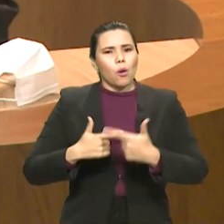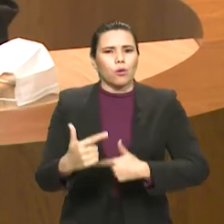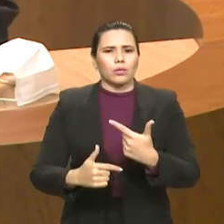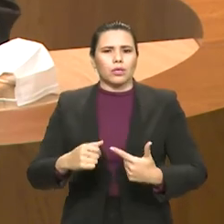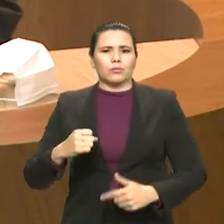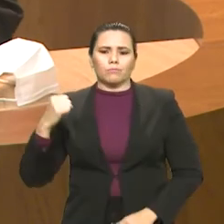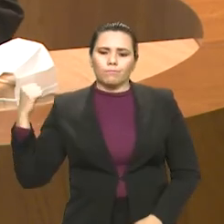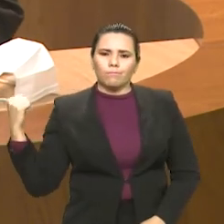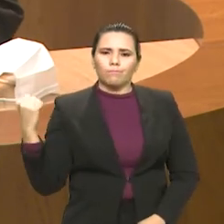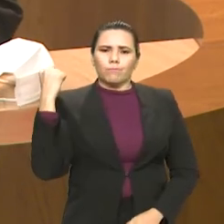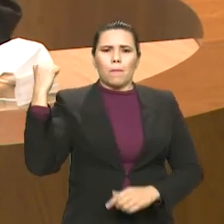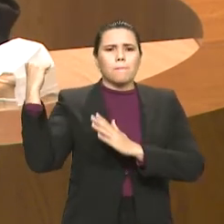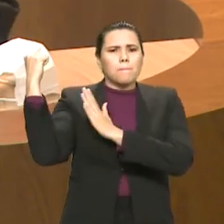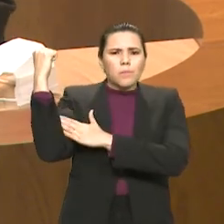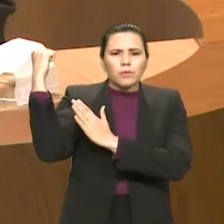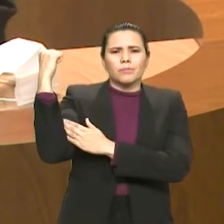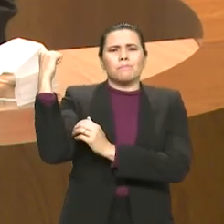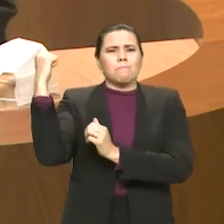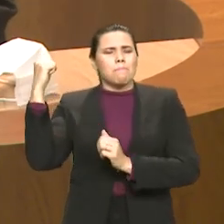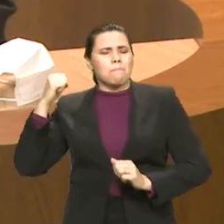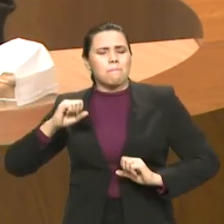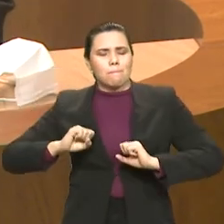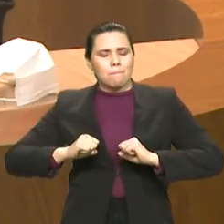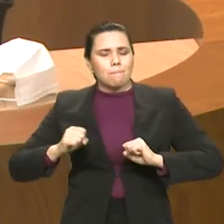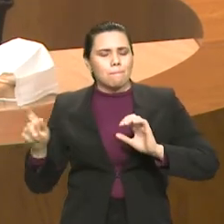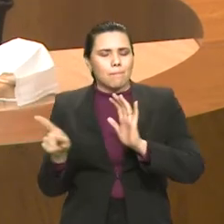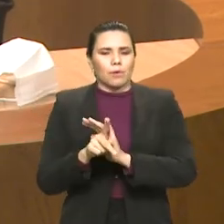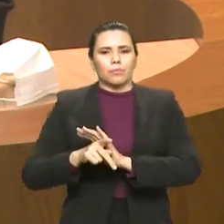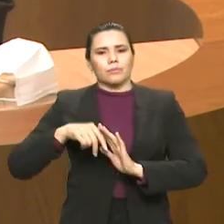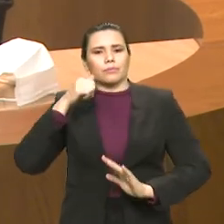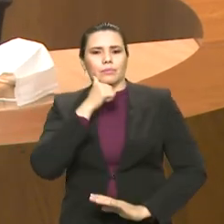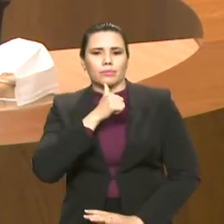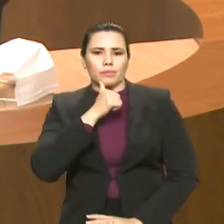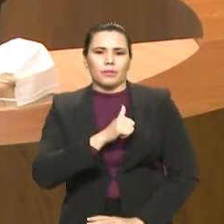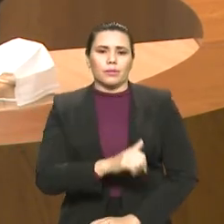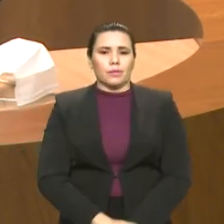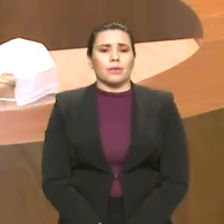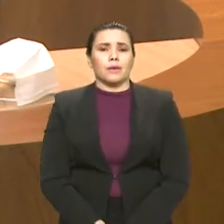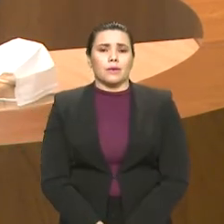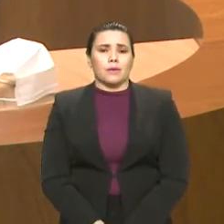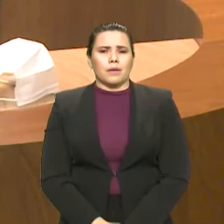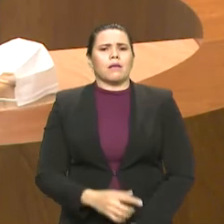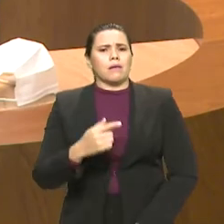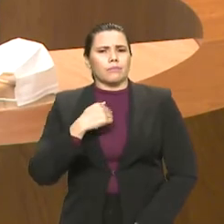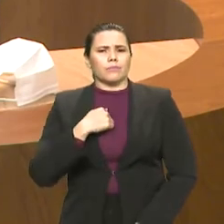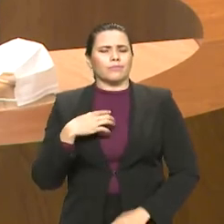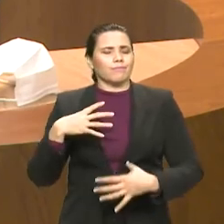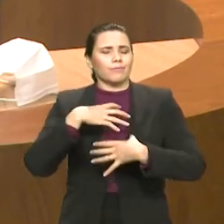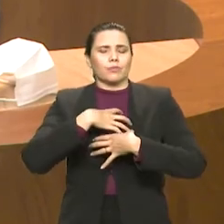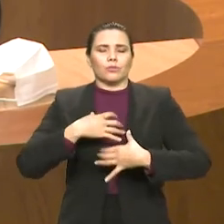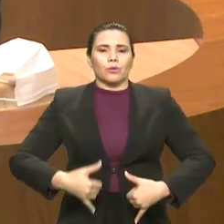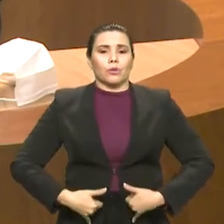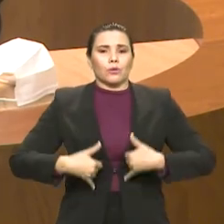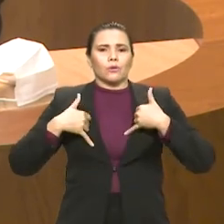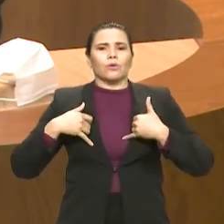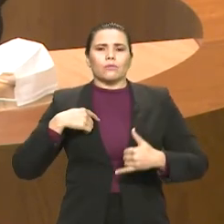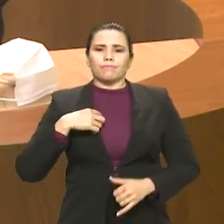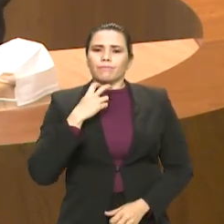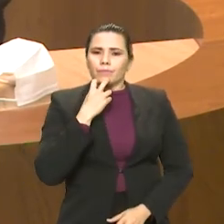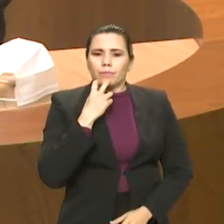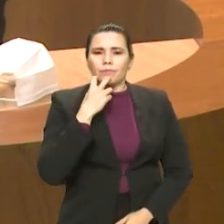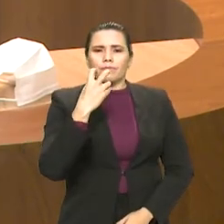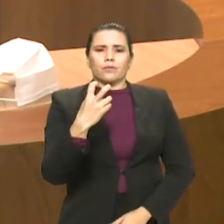social. E com isso, senhor presidente, nós estamos aqui hoje dizendo, tenho orgulho de estar nessa casa, ser uma voz ativa